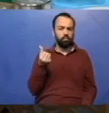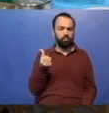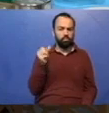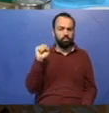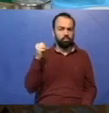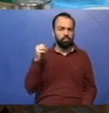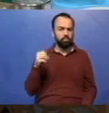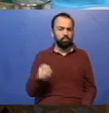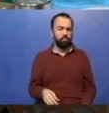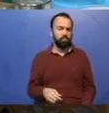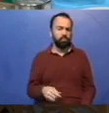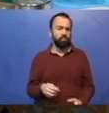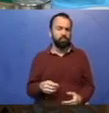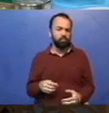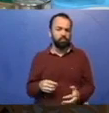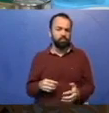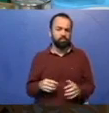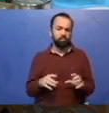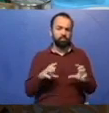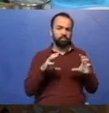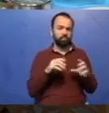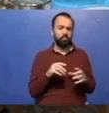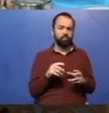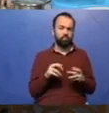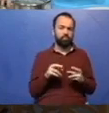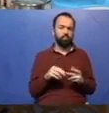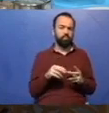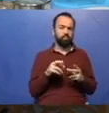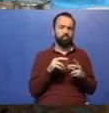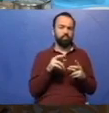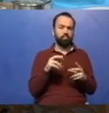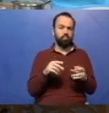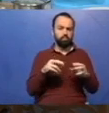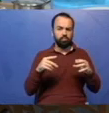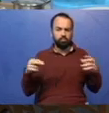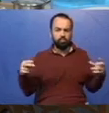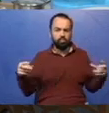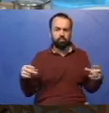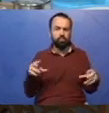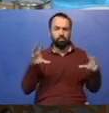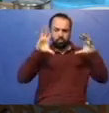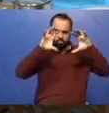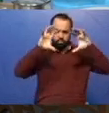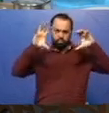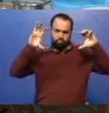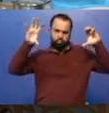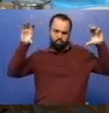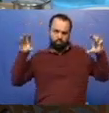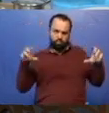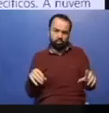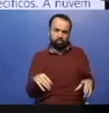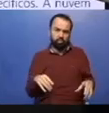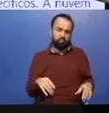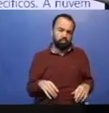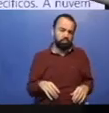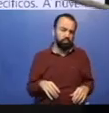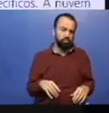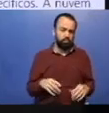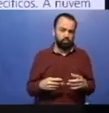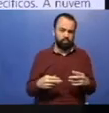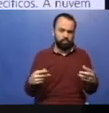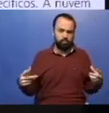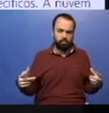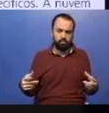268. Há muitos tipos de nuvens. Vocês sabiam que não é só um tipo de nuvem? Ela possui